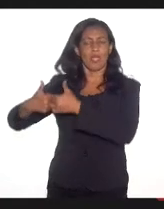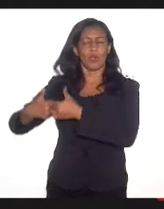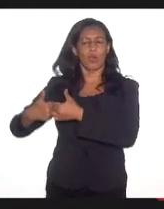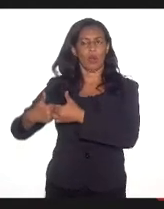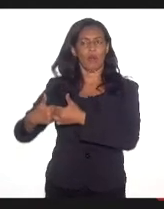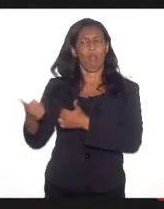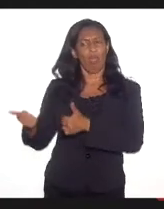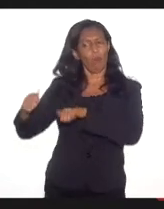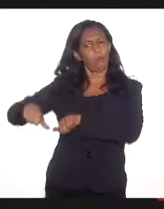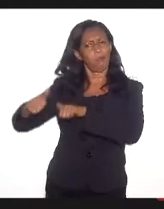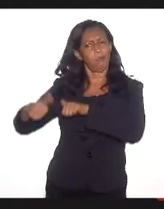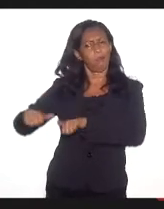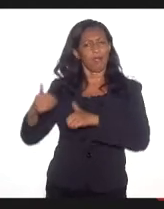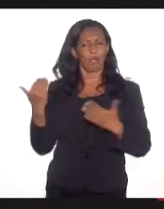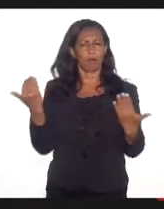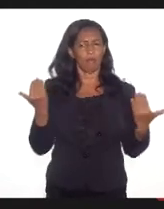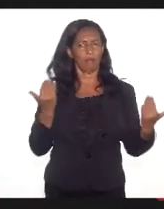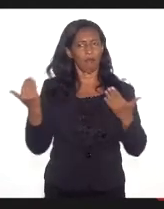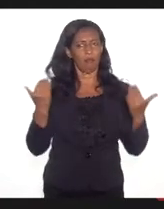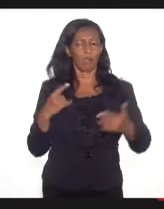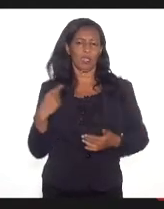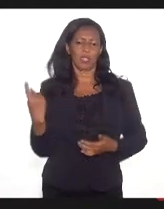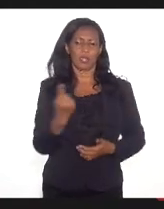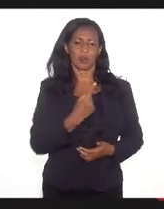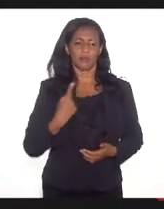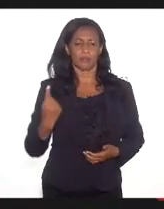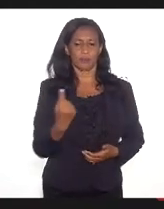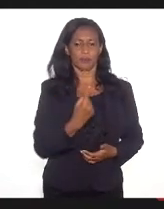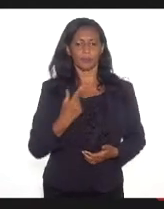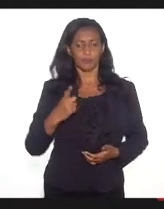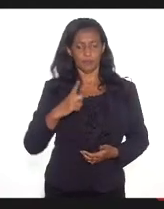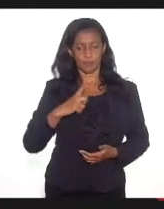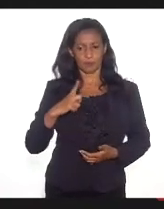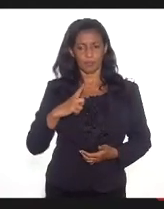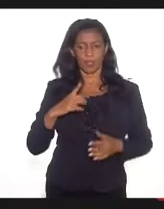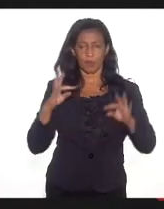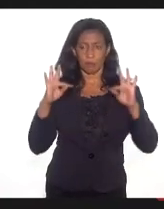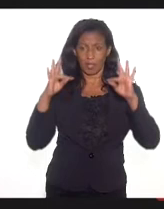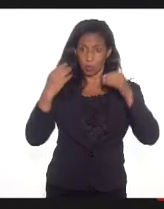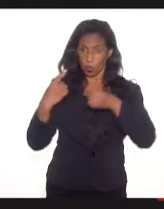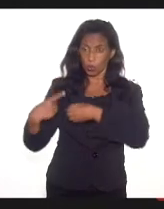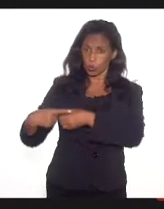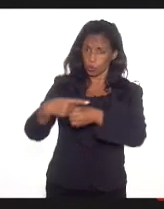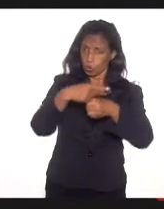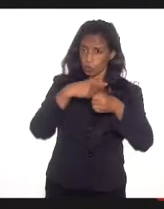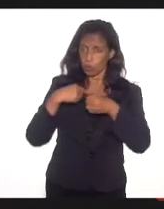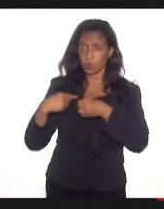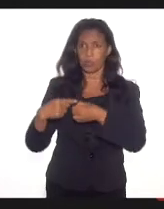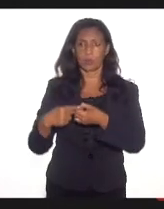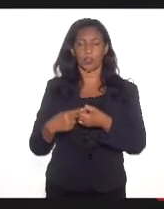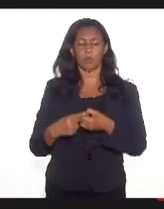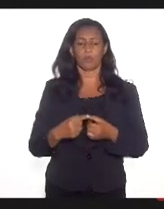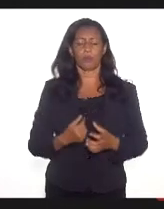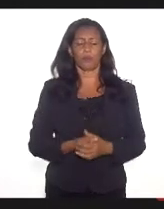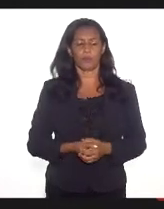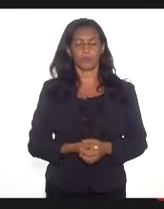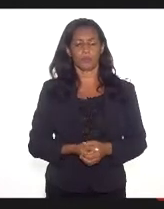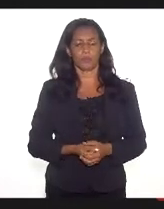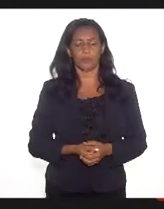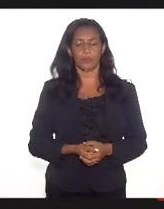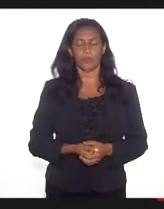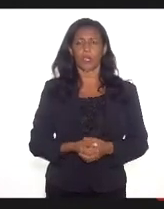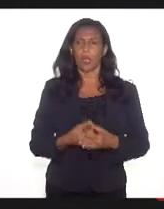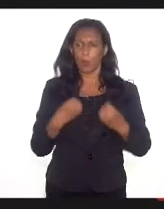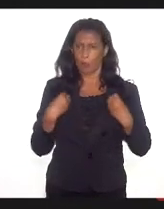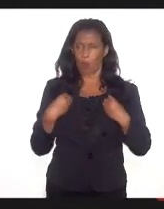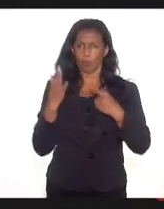diagnóstico também a gente tem deputado Renato isso ranqueado para todos os municípios que a gente pode colocar à